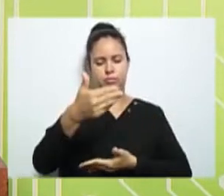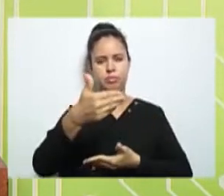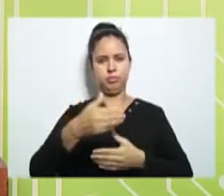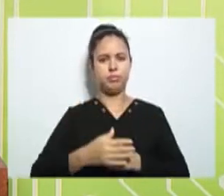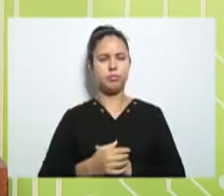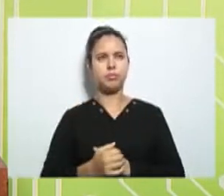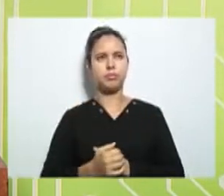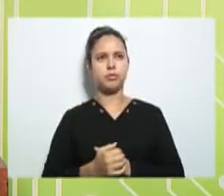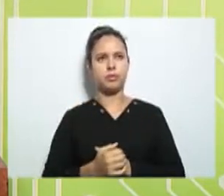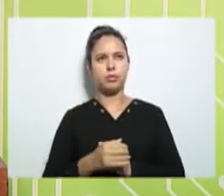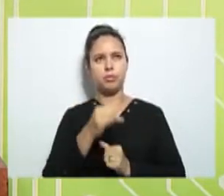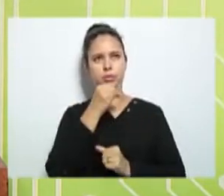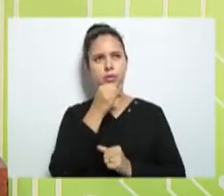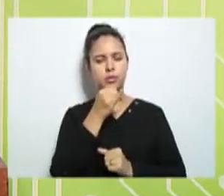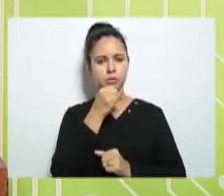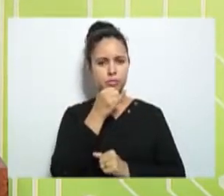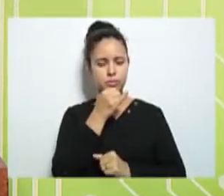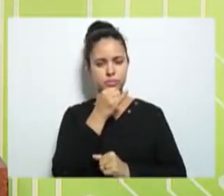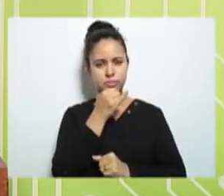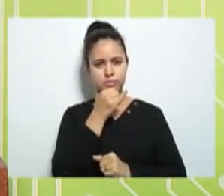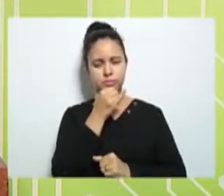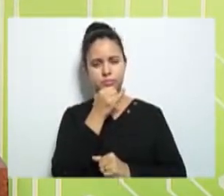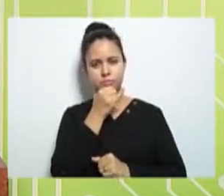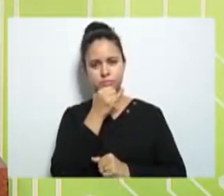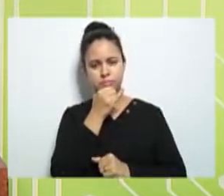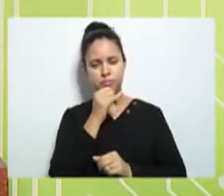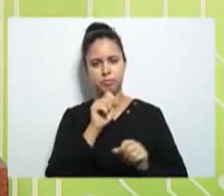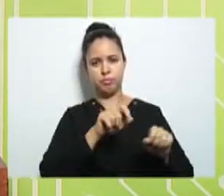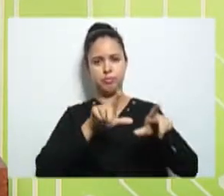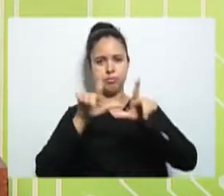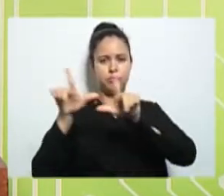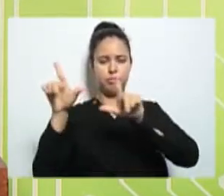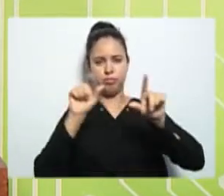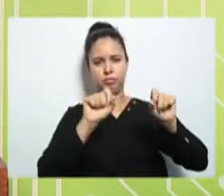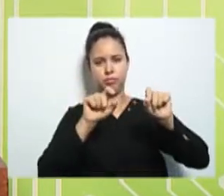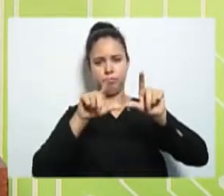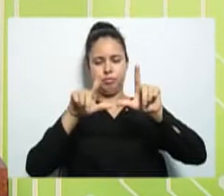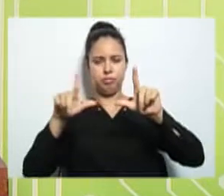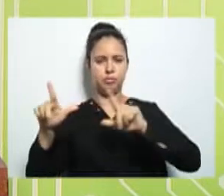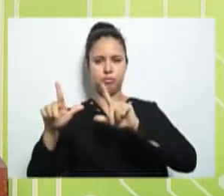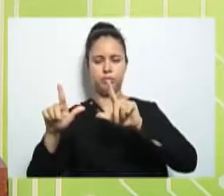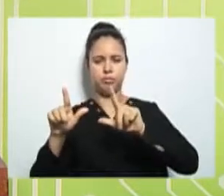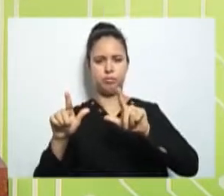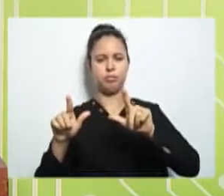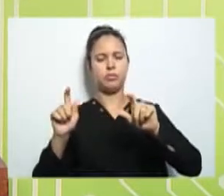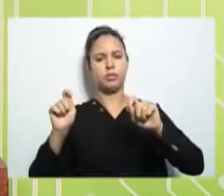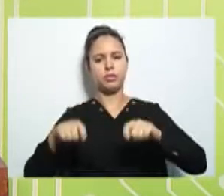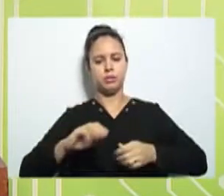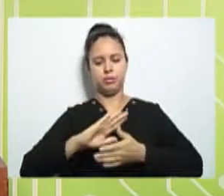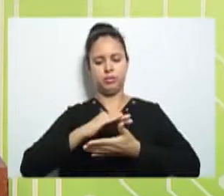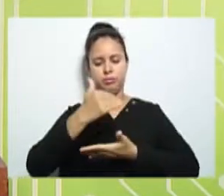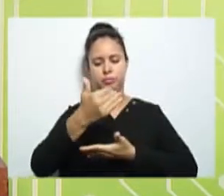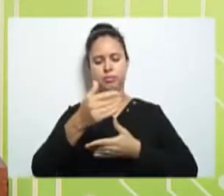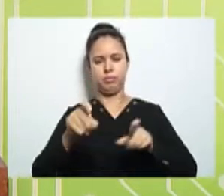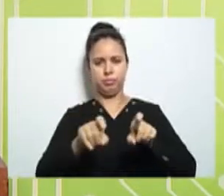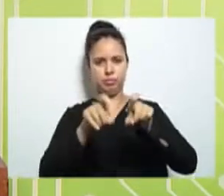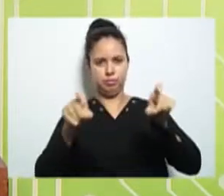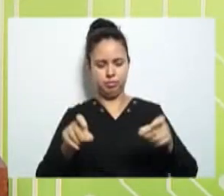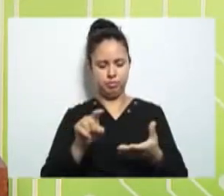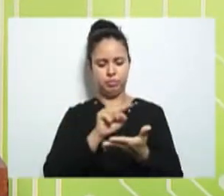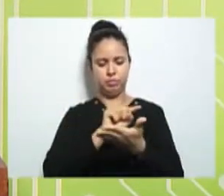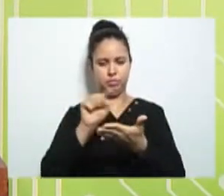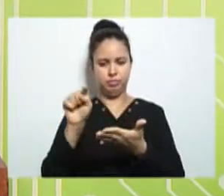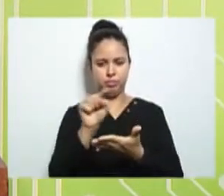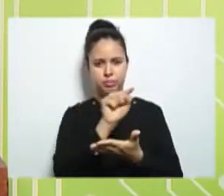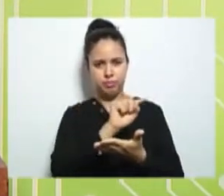passando os slides aqui para vocês estão vendo que fica sublinhando ali, né, numa corzinha azul, tá bom? Isso aqui é com o meu próprio dedo que eu utilizo aqui, então eu